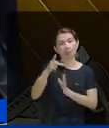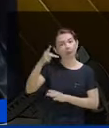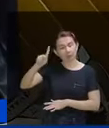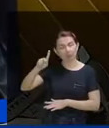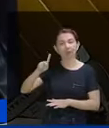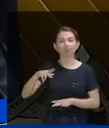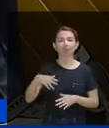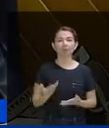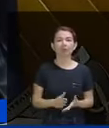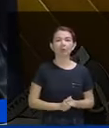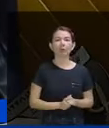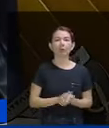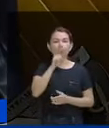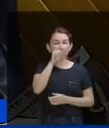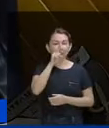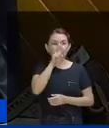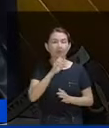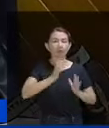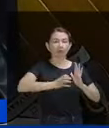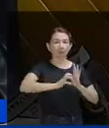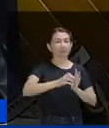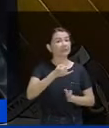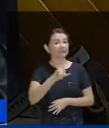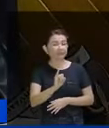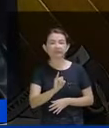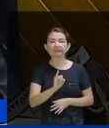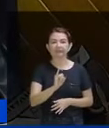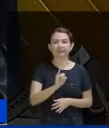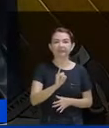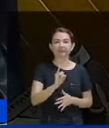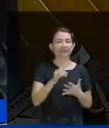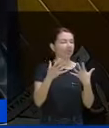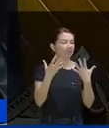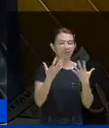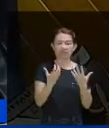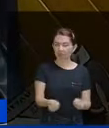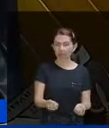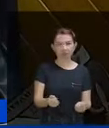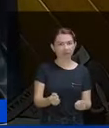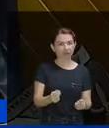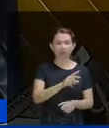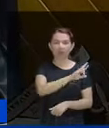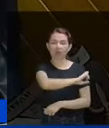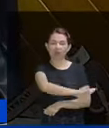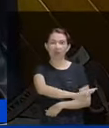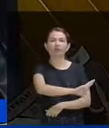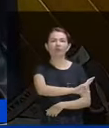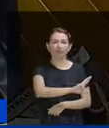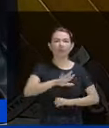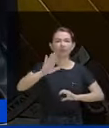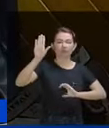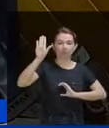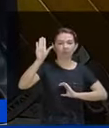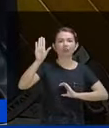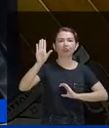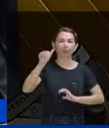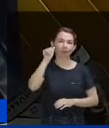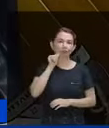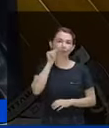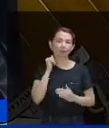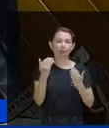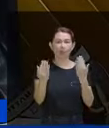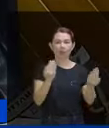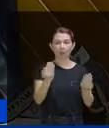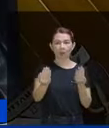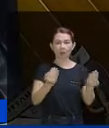como risco para o partido, caso haja indeferimento de eventual candidatura feminina, o que comparo